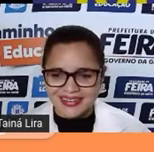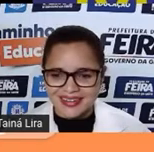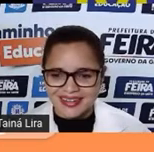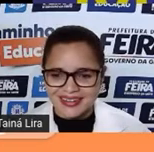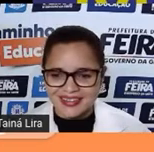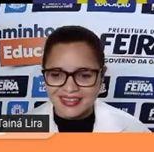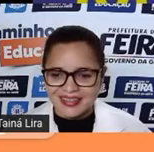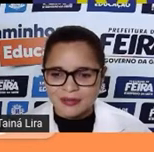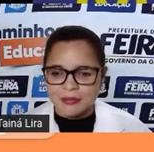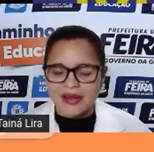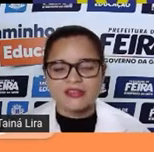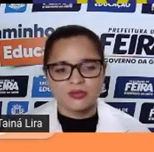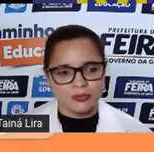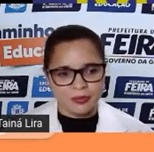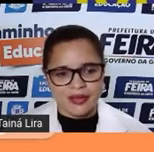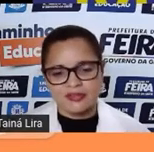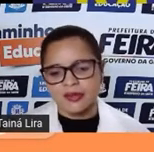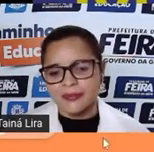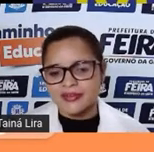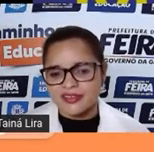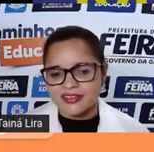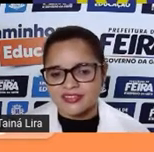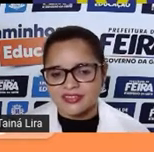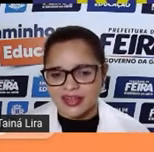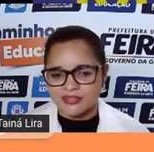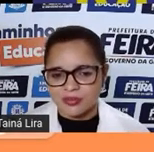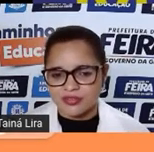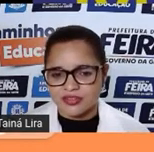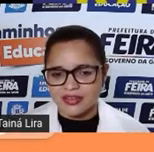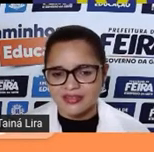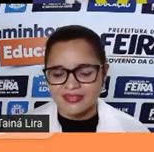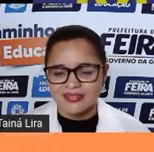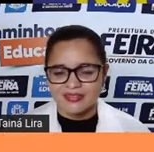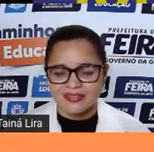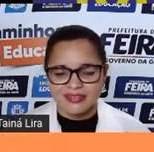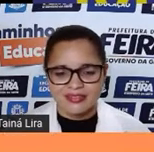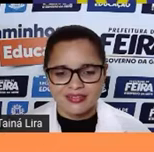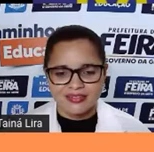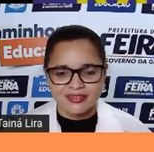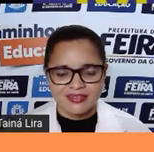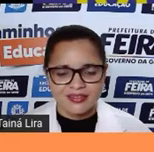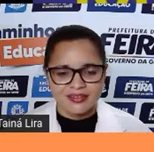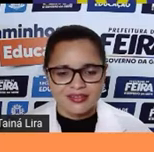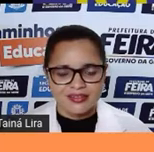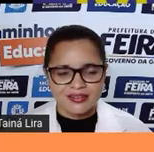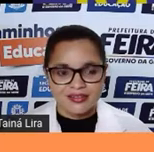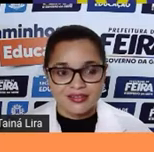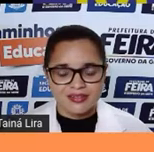olha lá mais um bairro só mais esse tá vamos ver